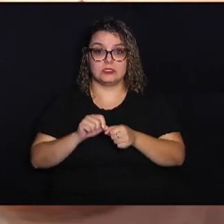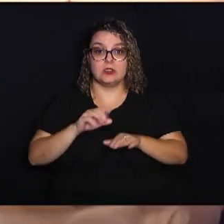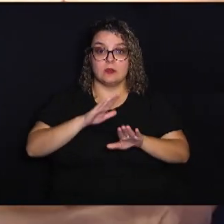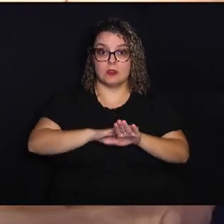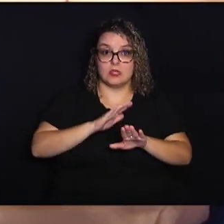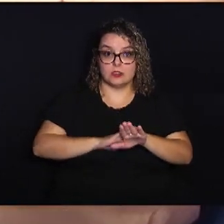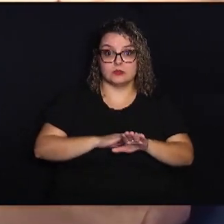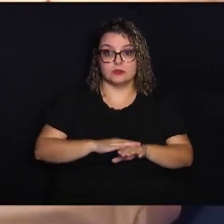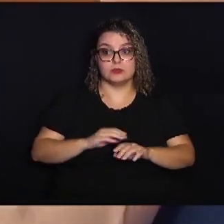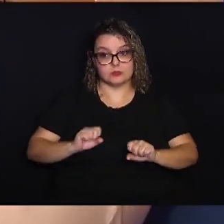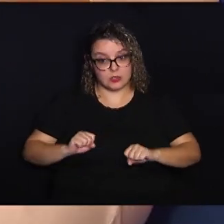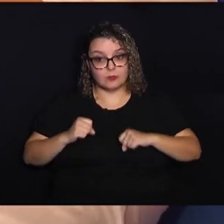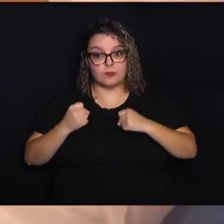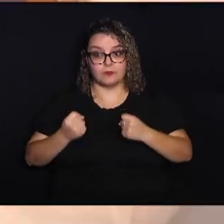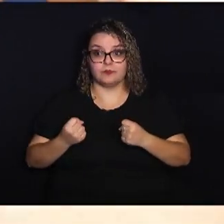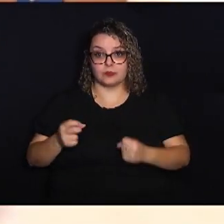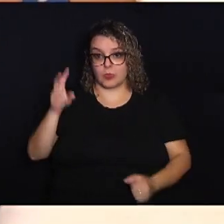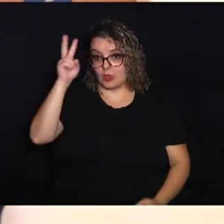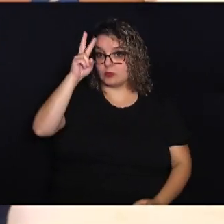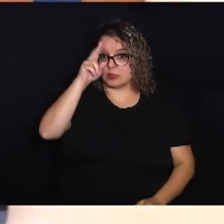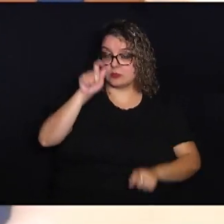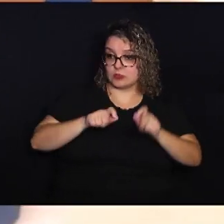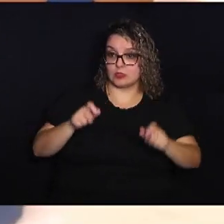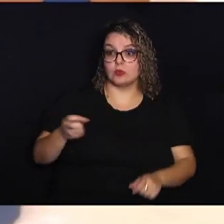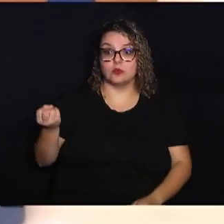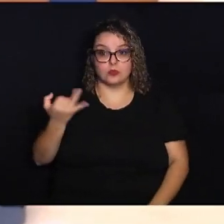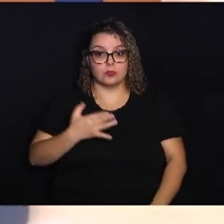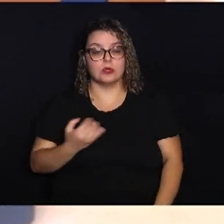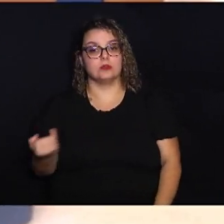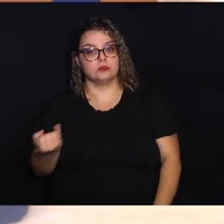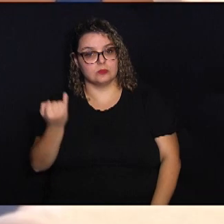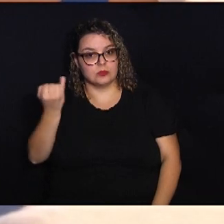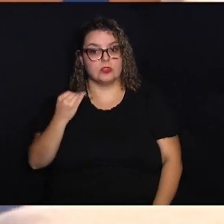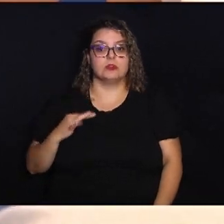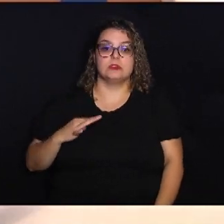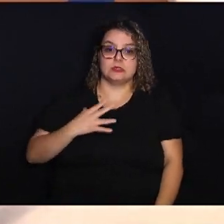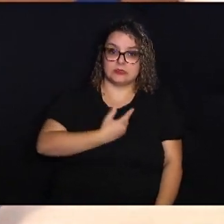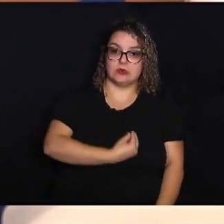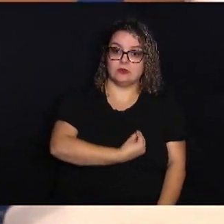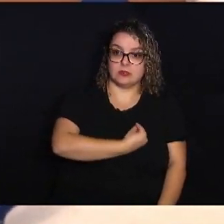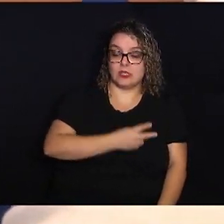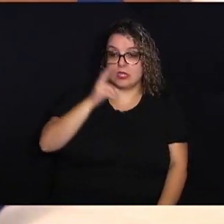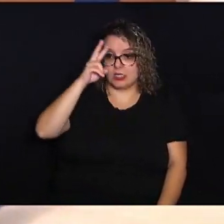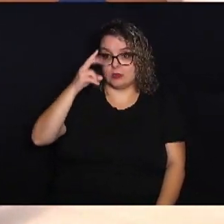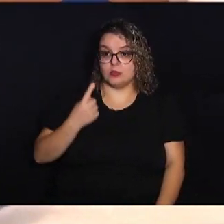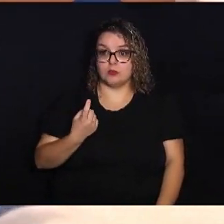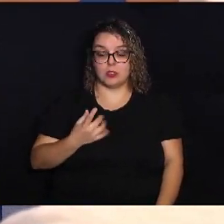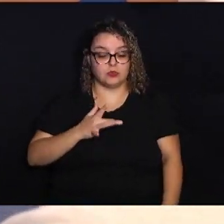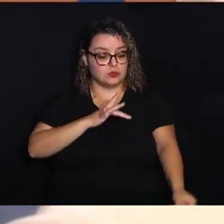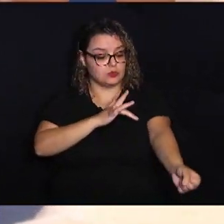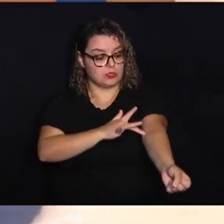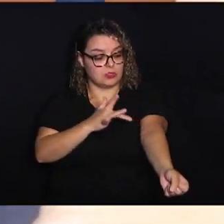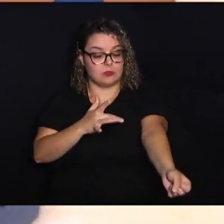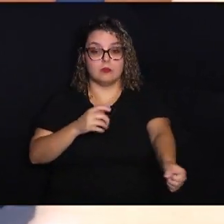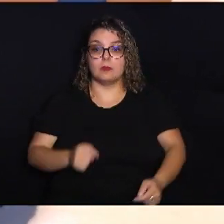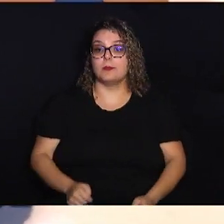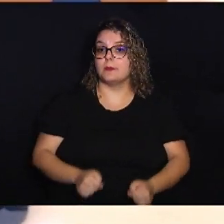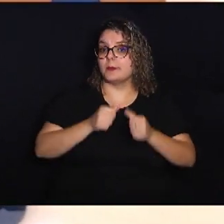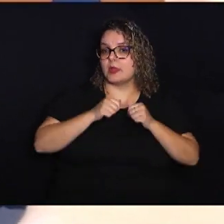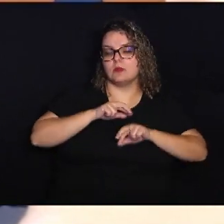pode tomar para lembrar as pessoas do quanto é importante, do quanto salva vidas, né? Lembrando que uma única doação ela beneficia